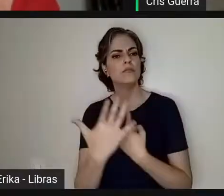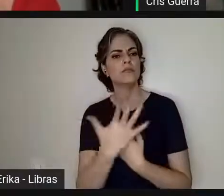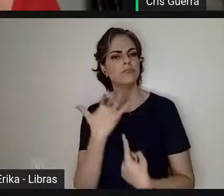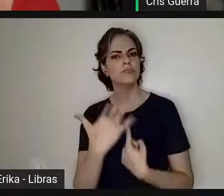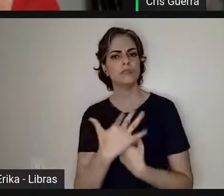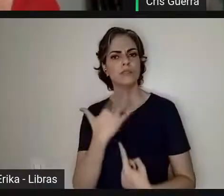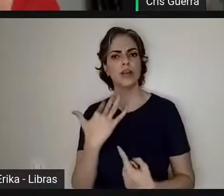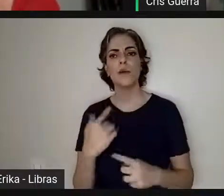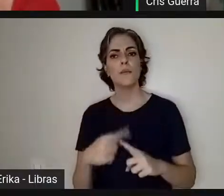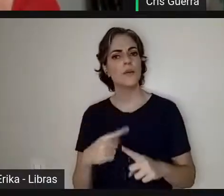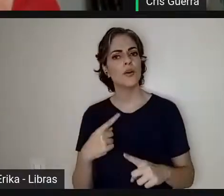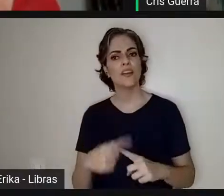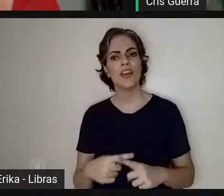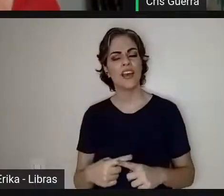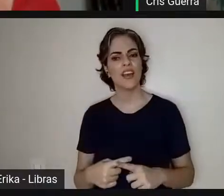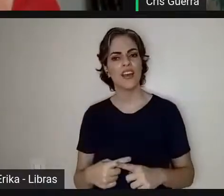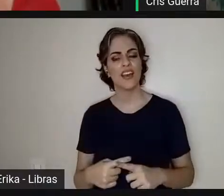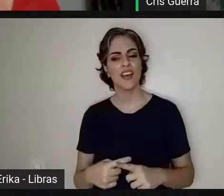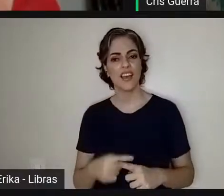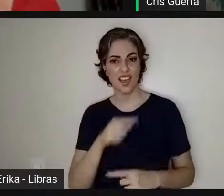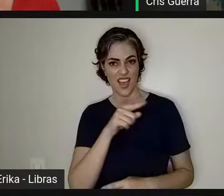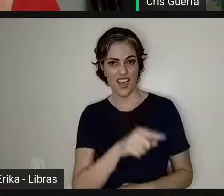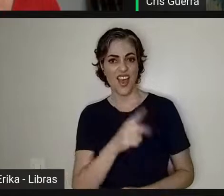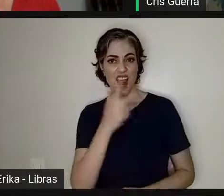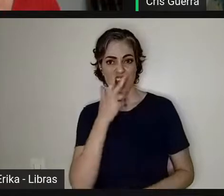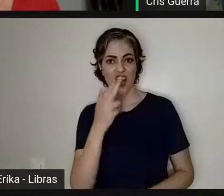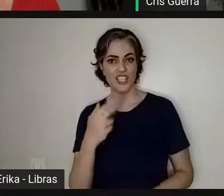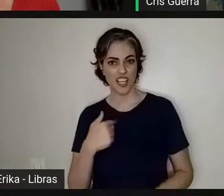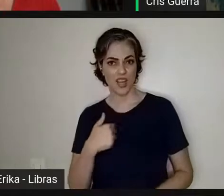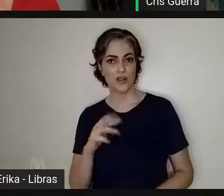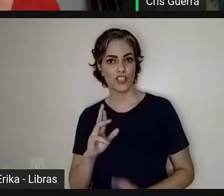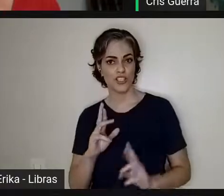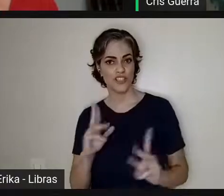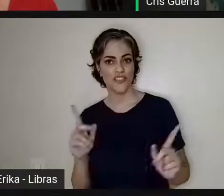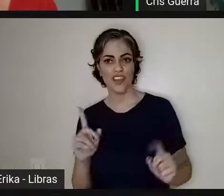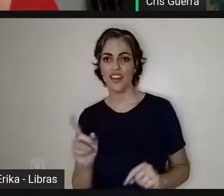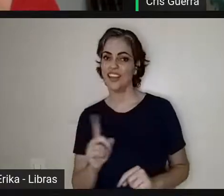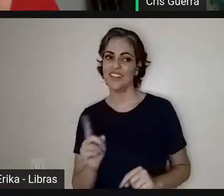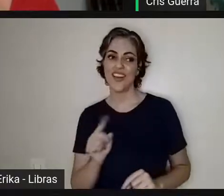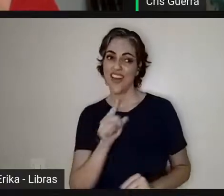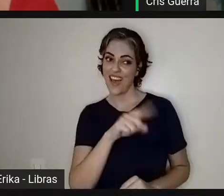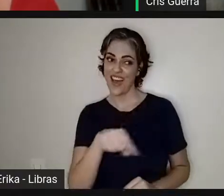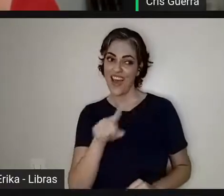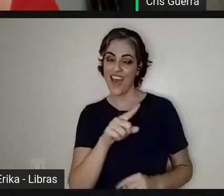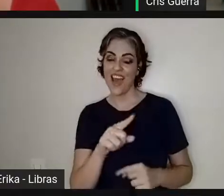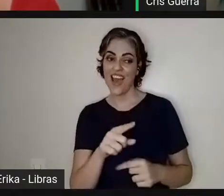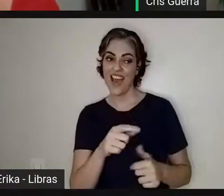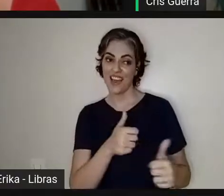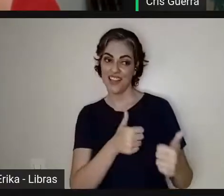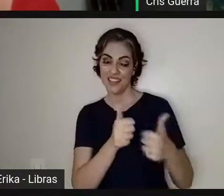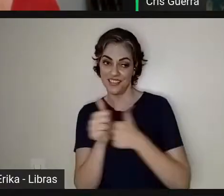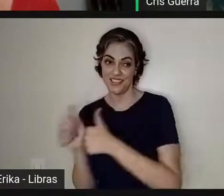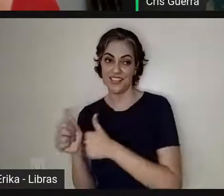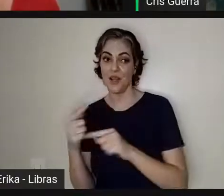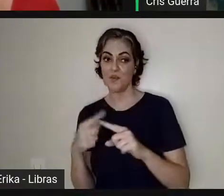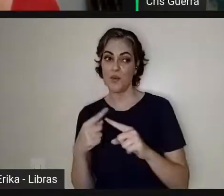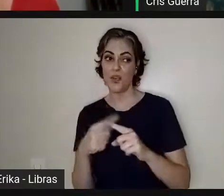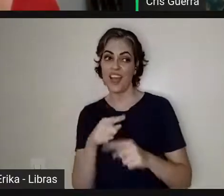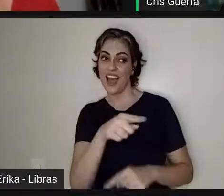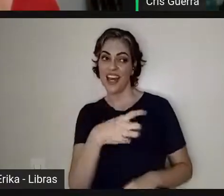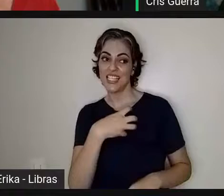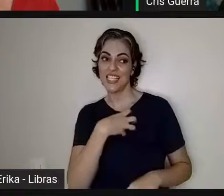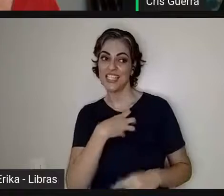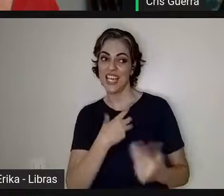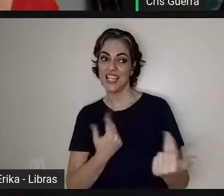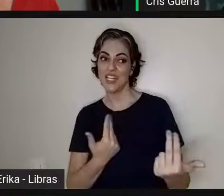Por quê? Não é porque elas me acham diferente, é porque elas se identificam comigo. Ou seja, na minha diferença, eu tenho